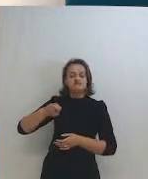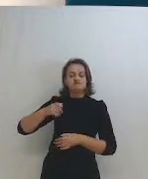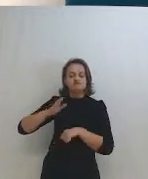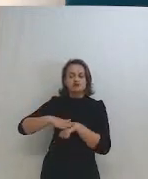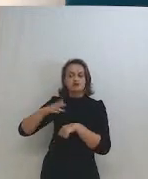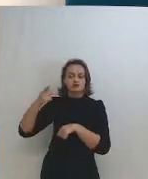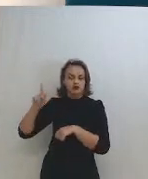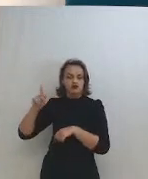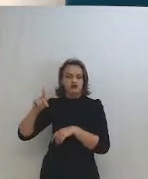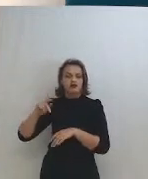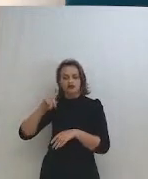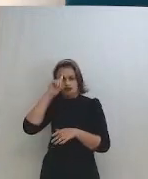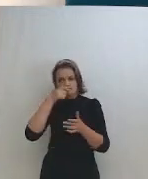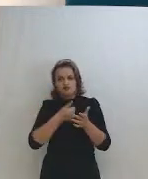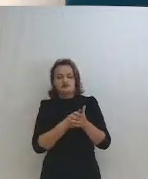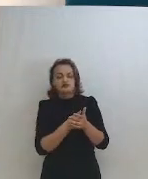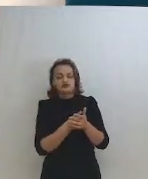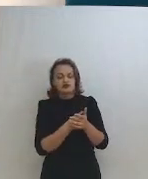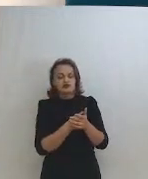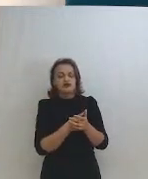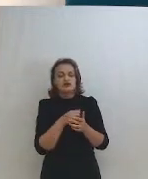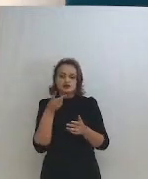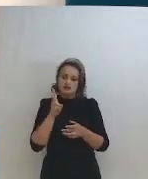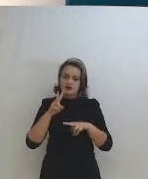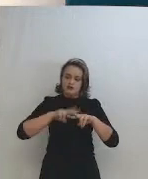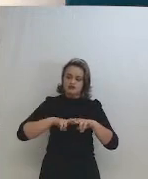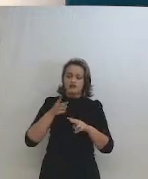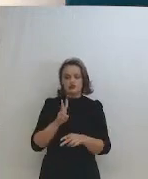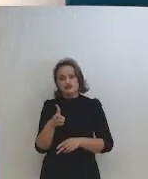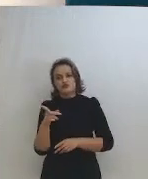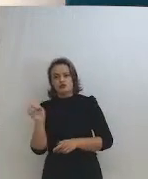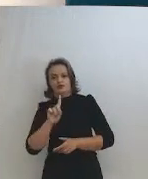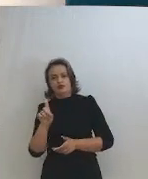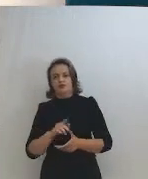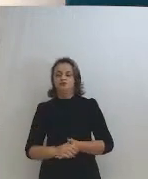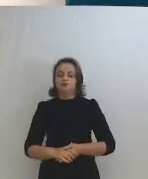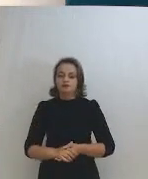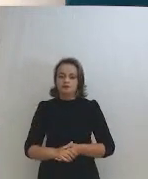decisão sobre a manutenção ou não da prisão preventiva.